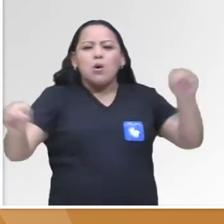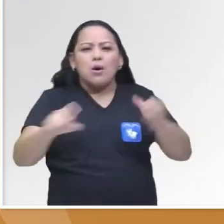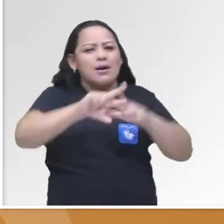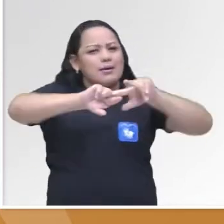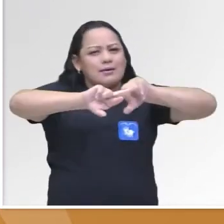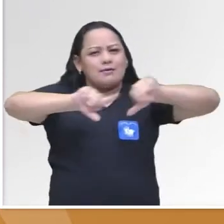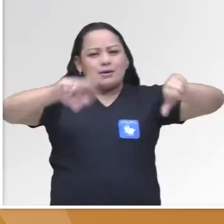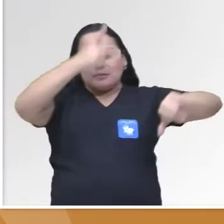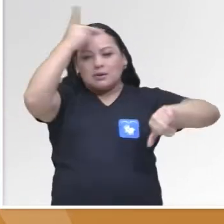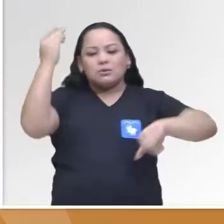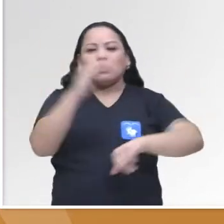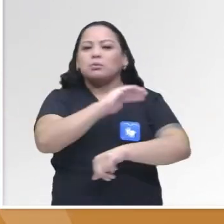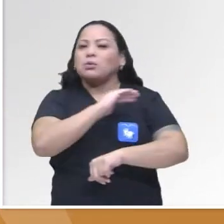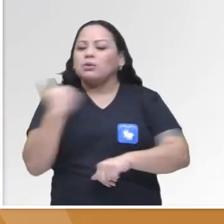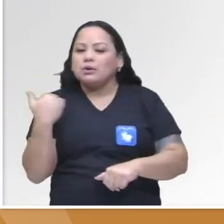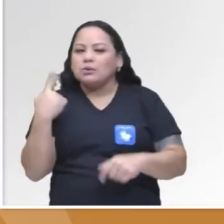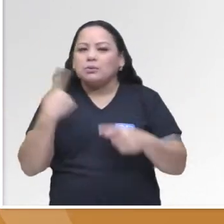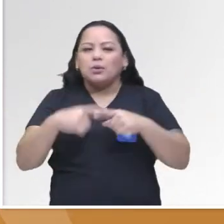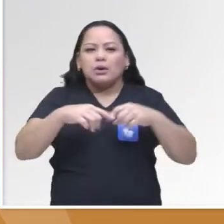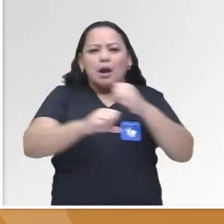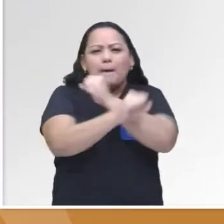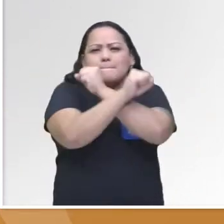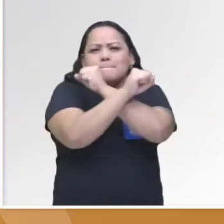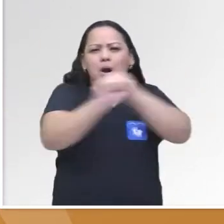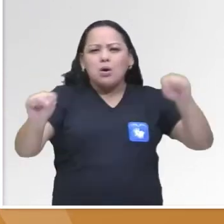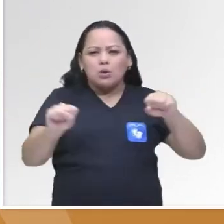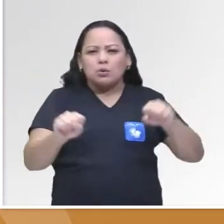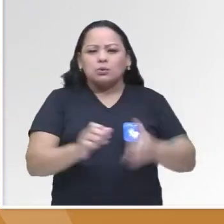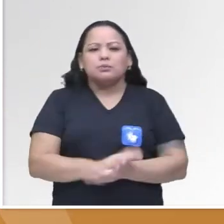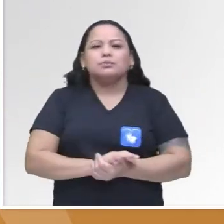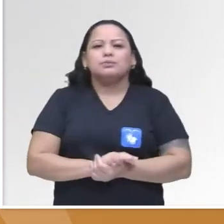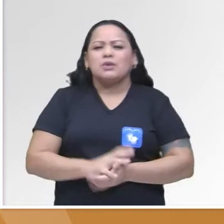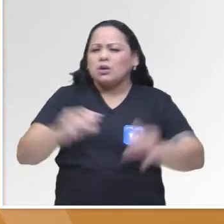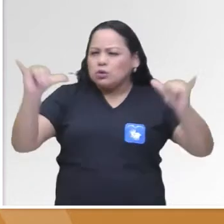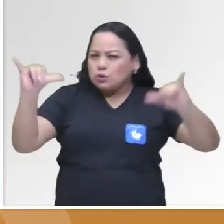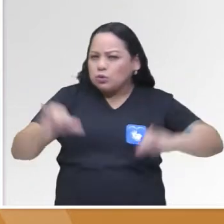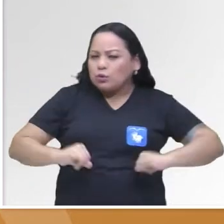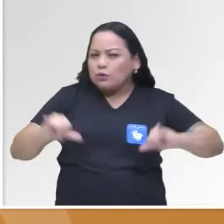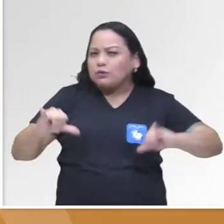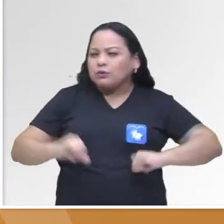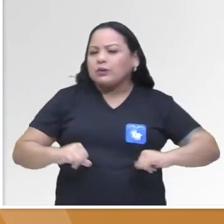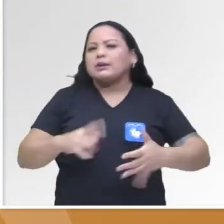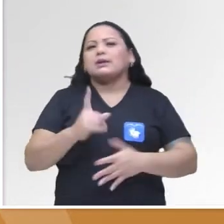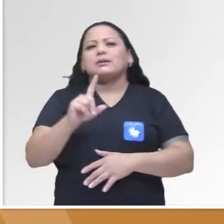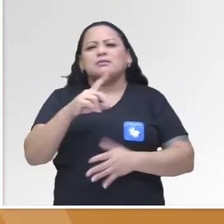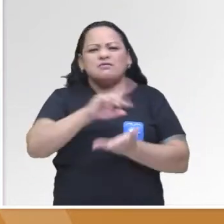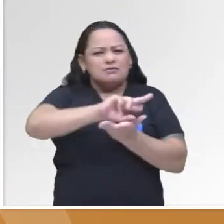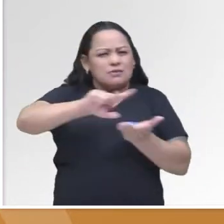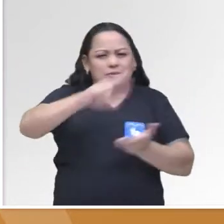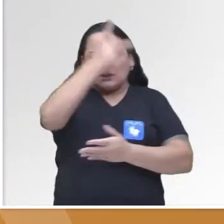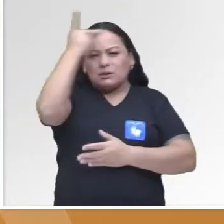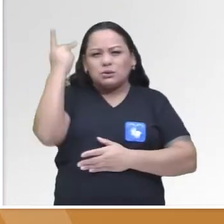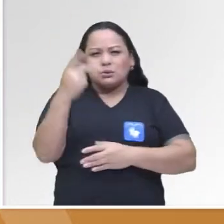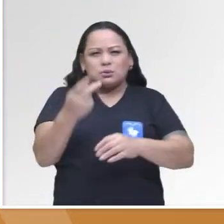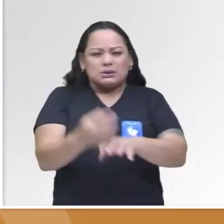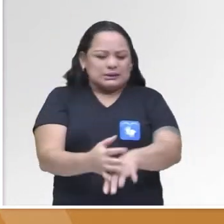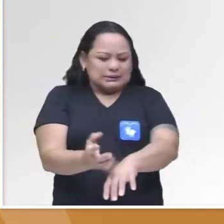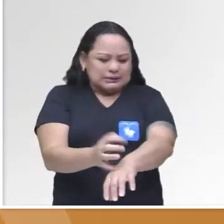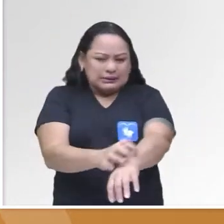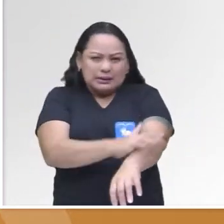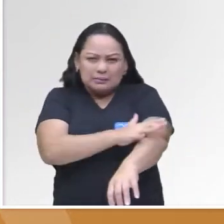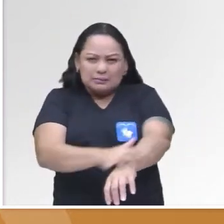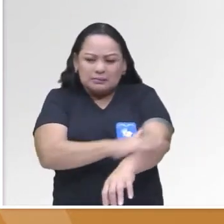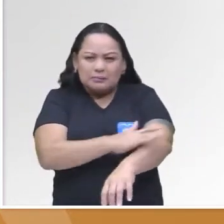morreu instantaneamente por conta dessas explosões, acabou sofrendo com as consequências, depois com queimaduras por conta da radiação e,